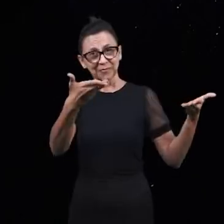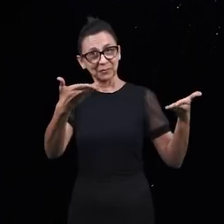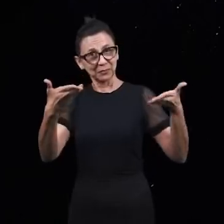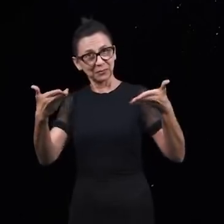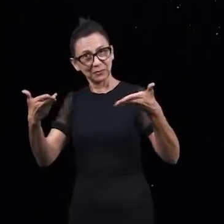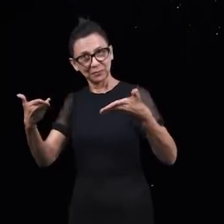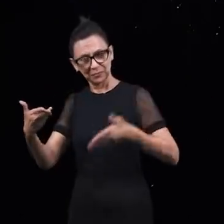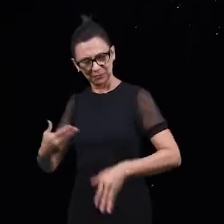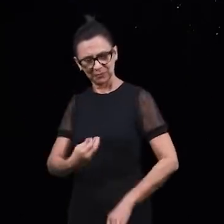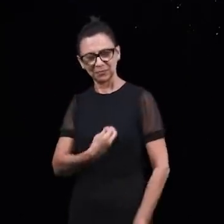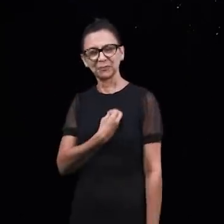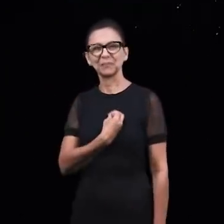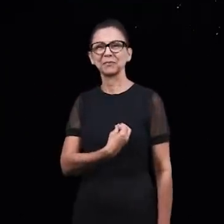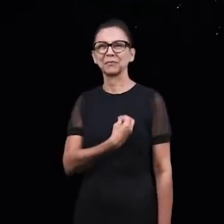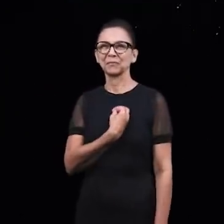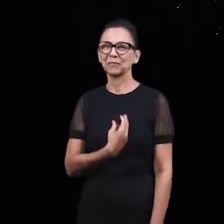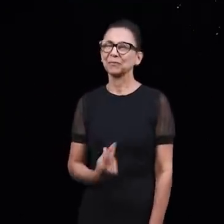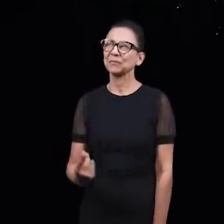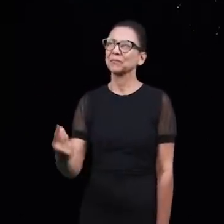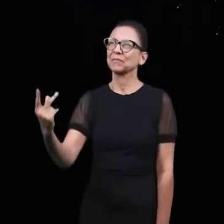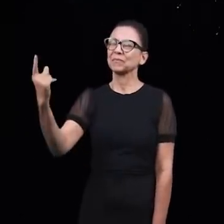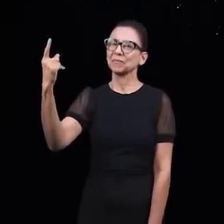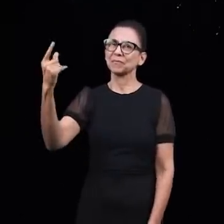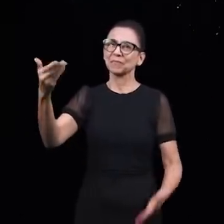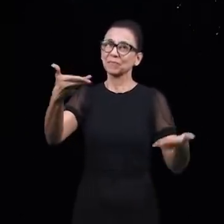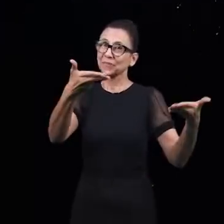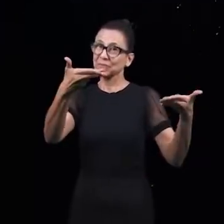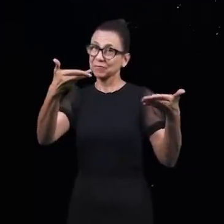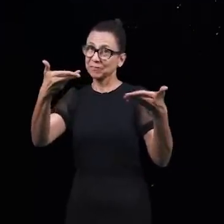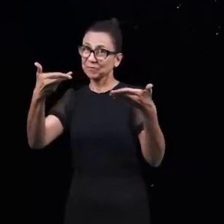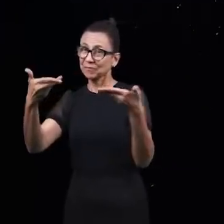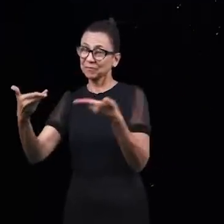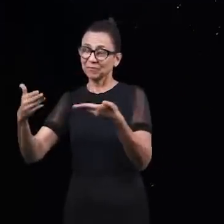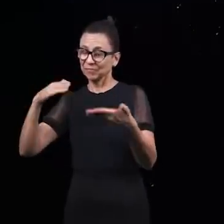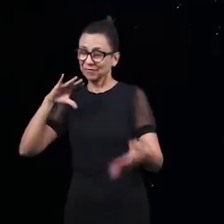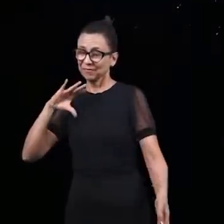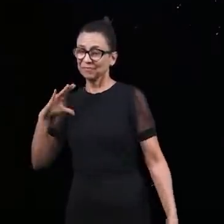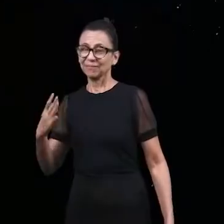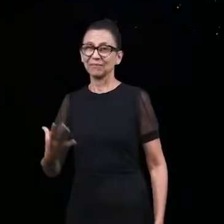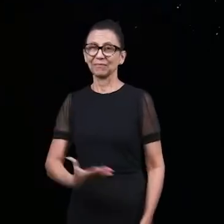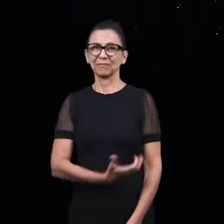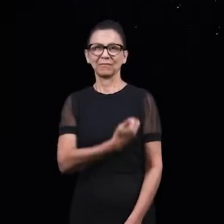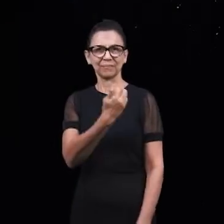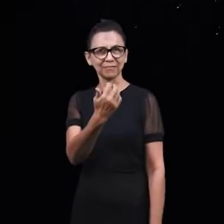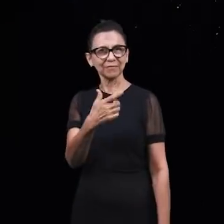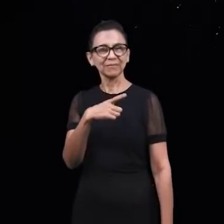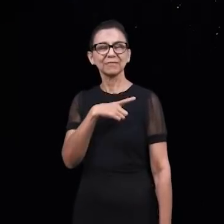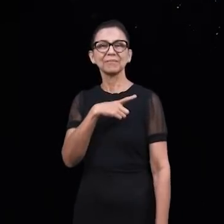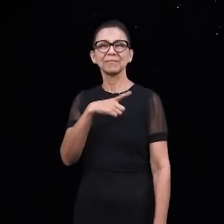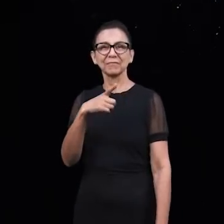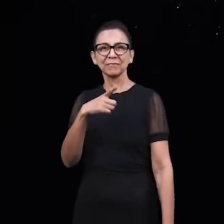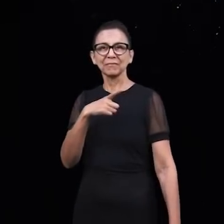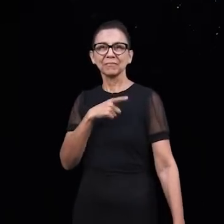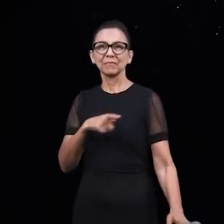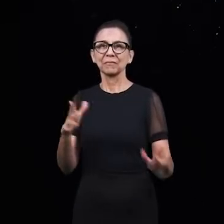Salvador. Te chama pra vida, te chama pra